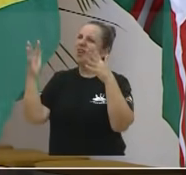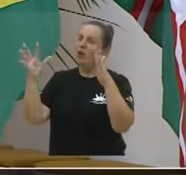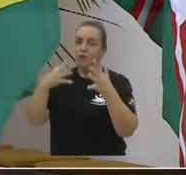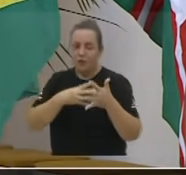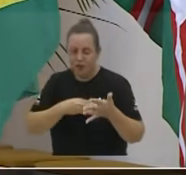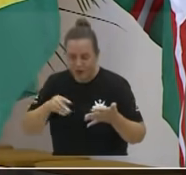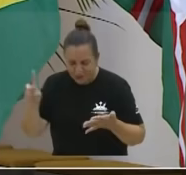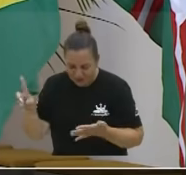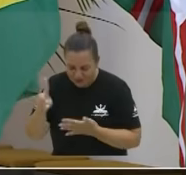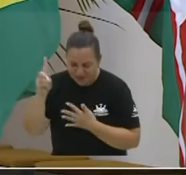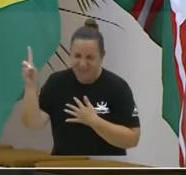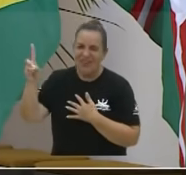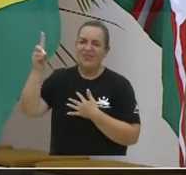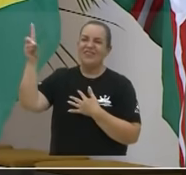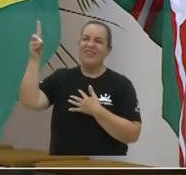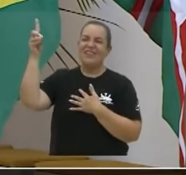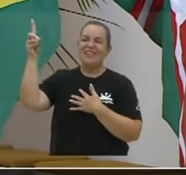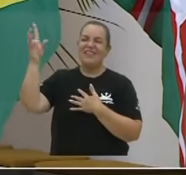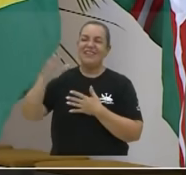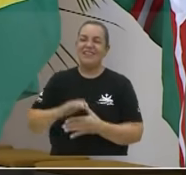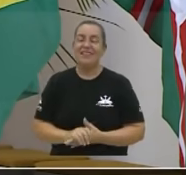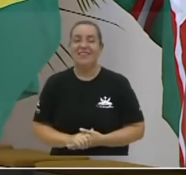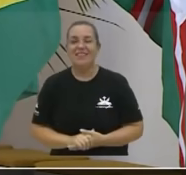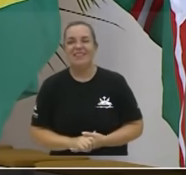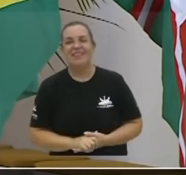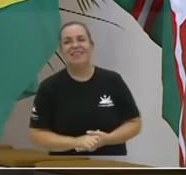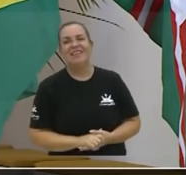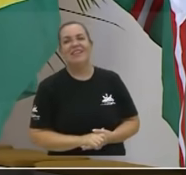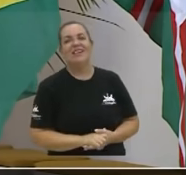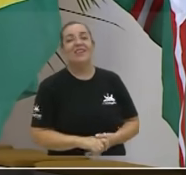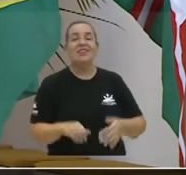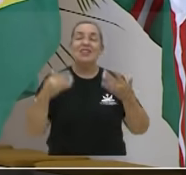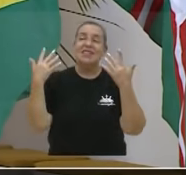Hosana ao Filho de Davi,